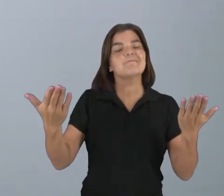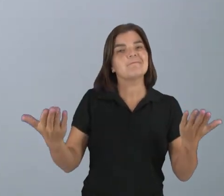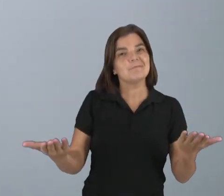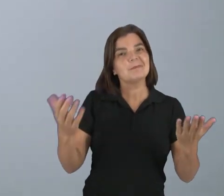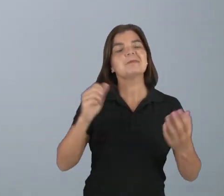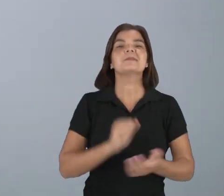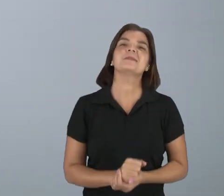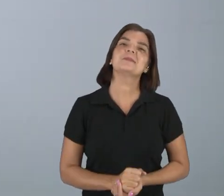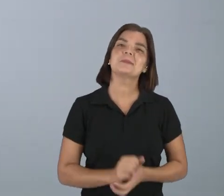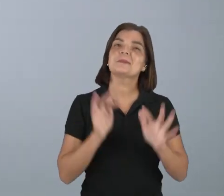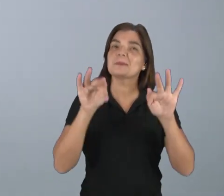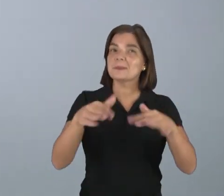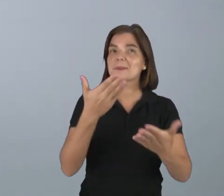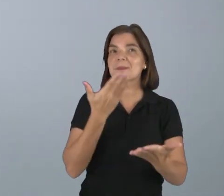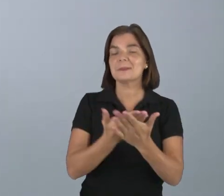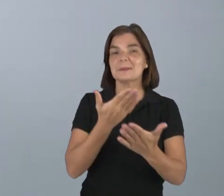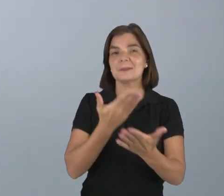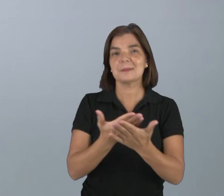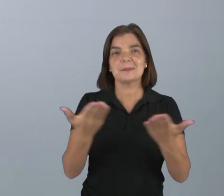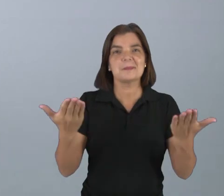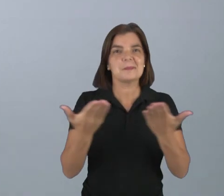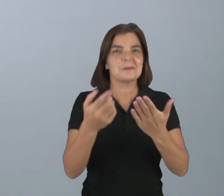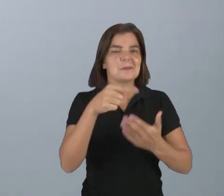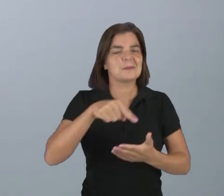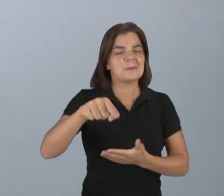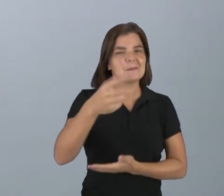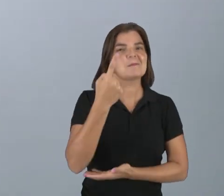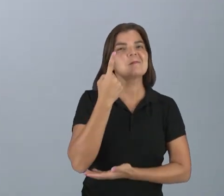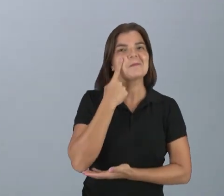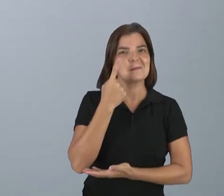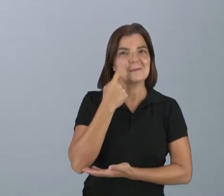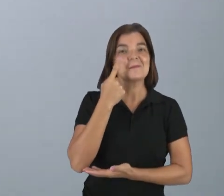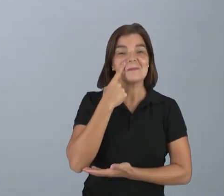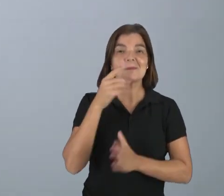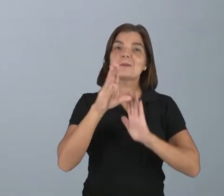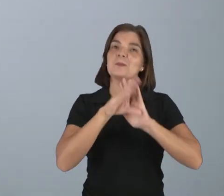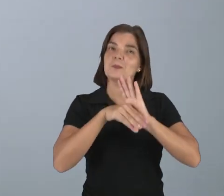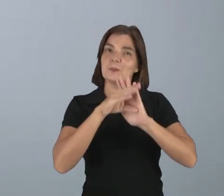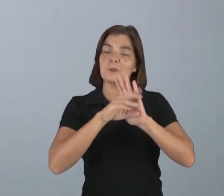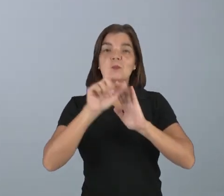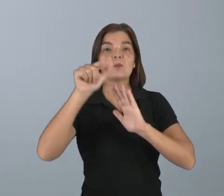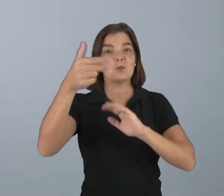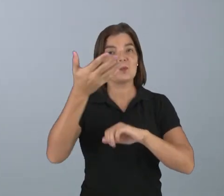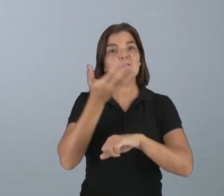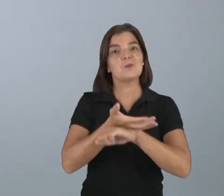isso, nós encerramos nossa aula de hoje. Se você quiser acessar esse conteúdo ou outro